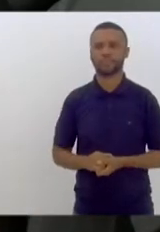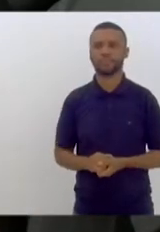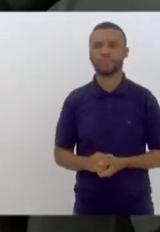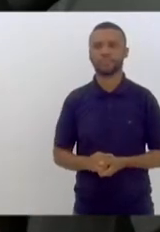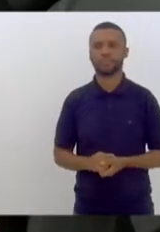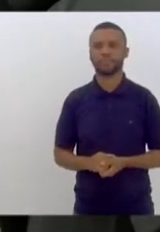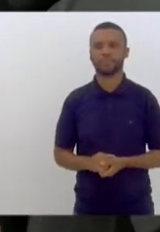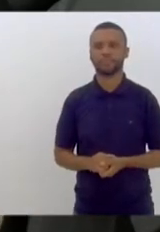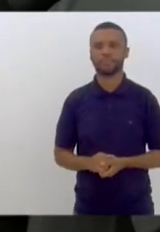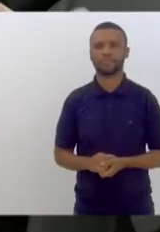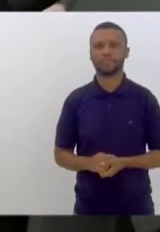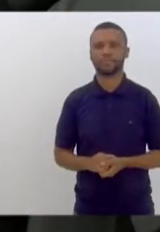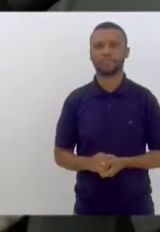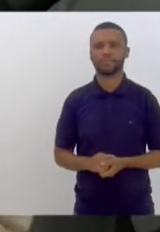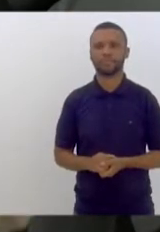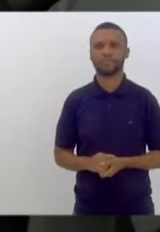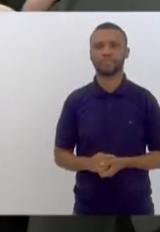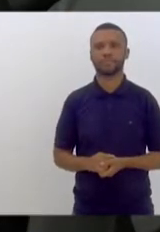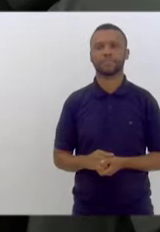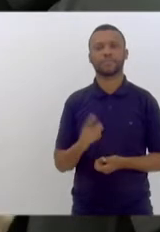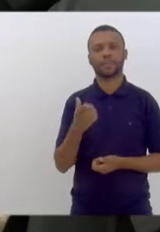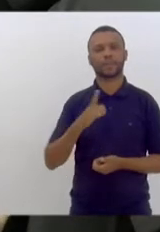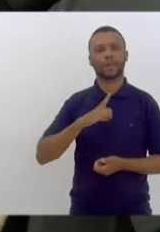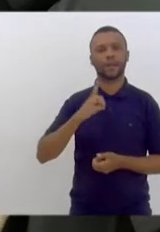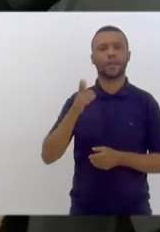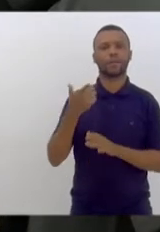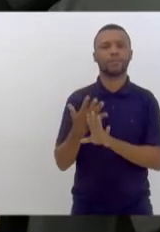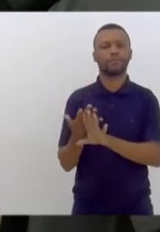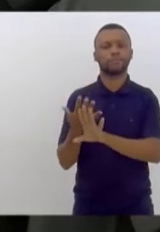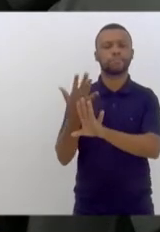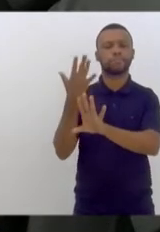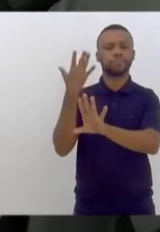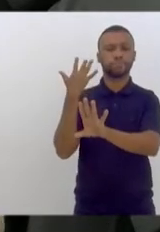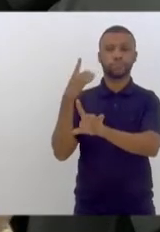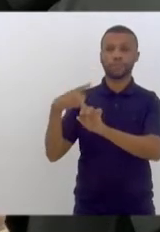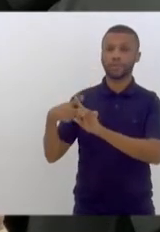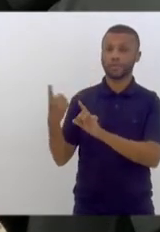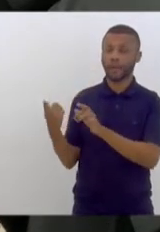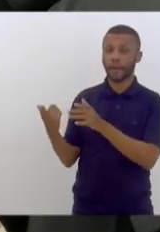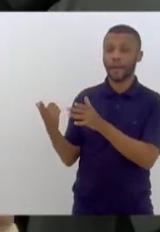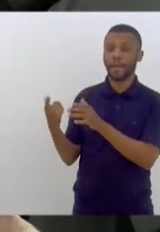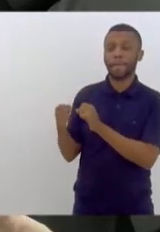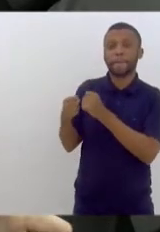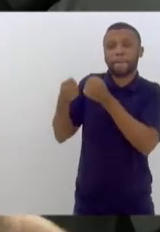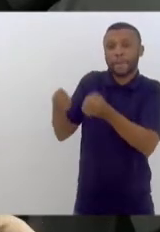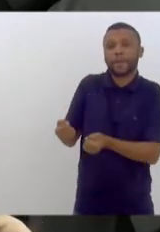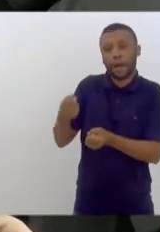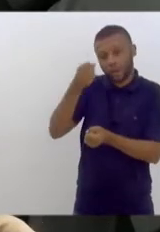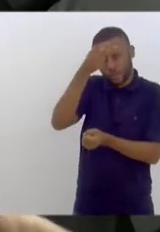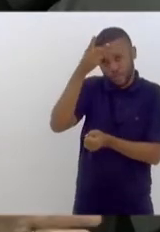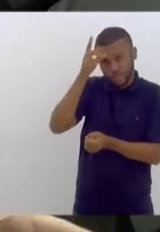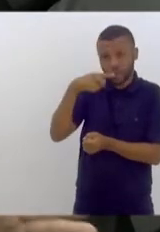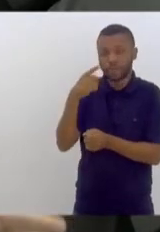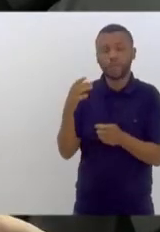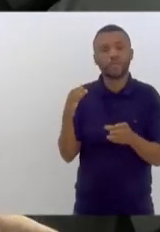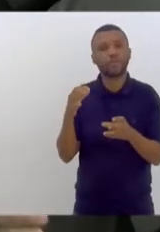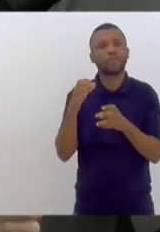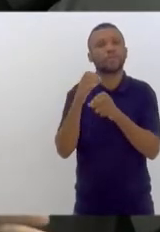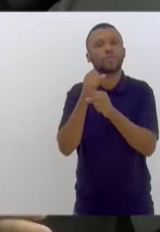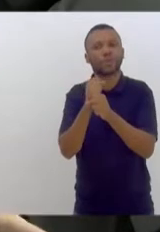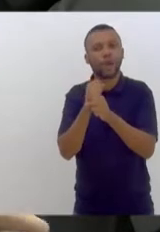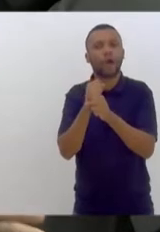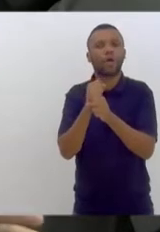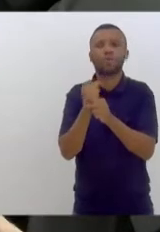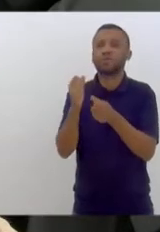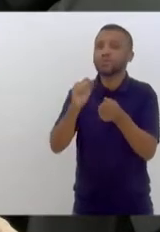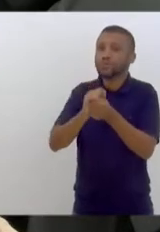dessa distribuição, né, do para trás, porque isso vai penalizar sobremaneira os municípios. A gente fez um cálculo, isso representaria só